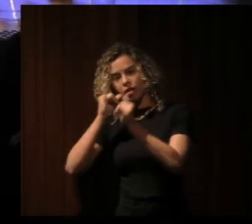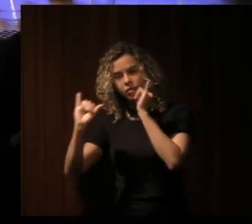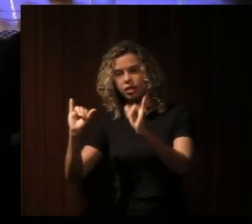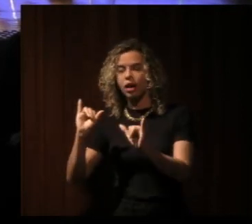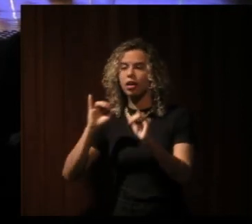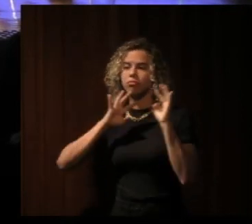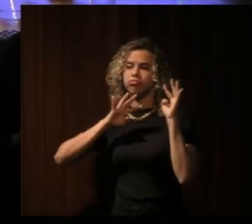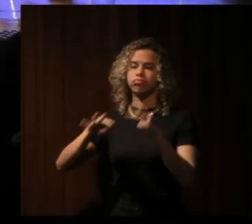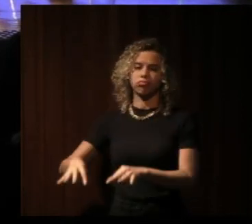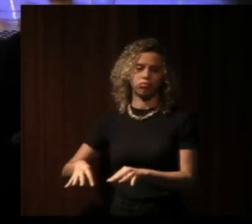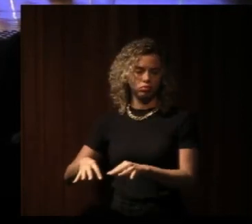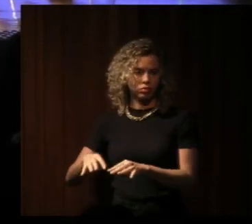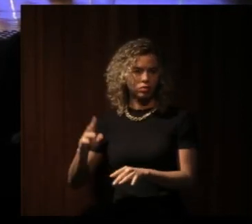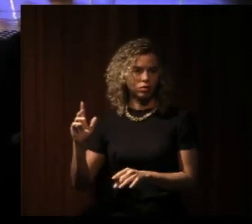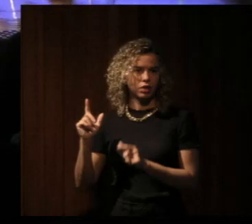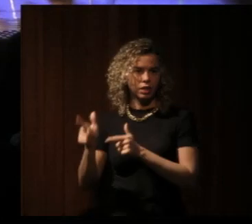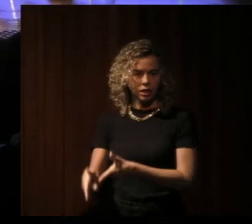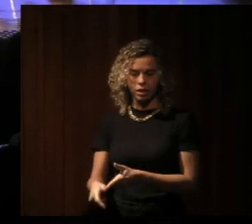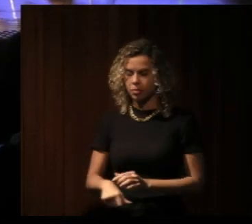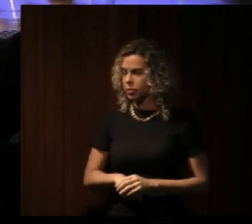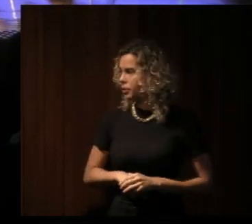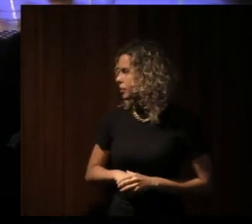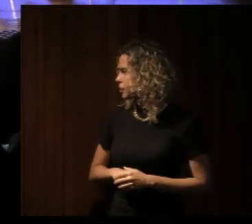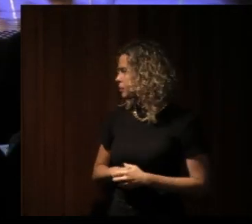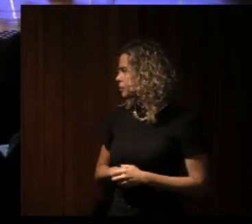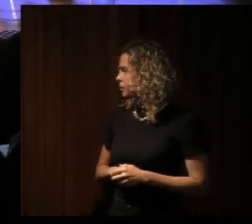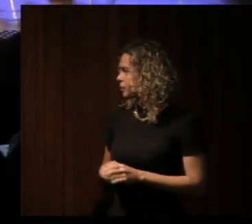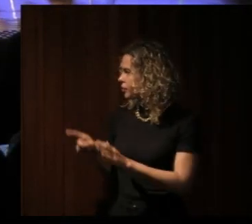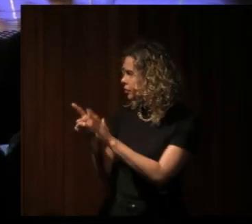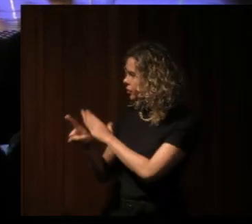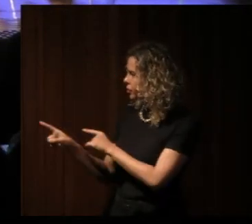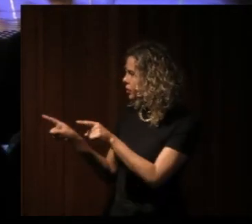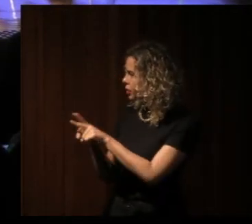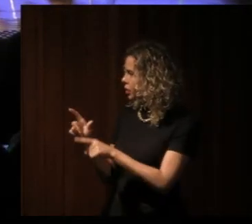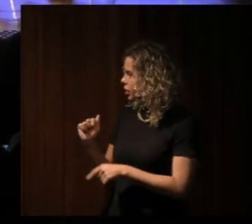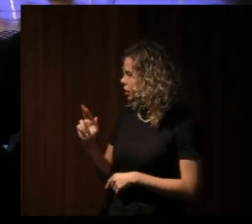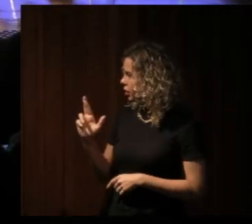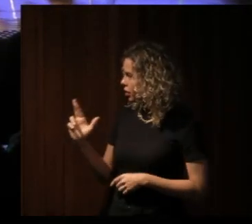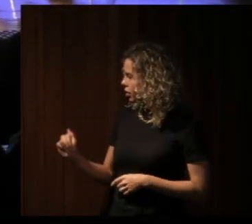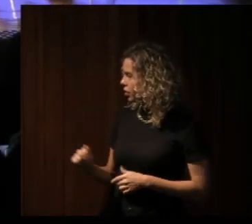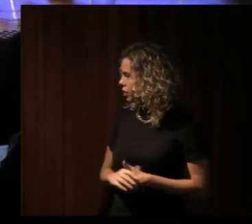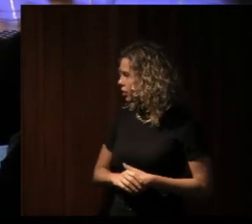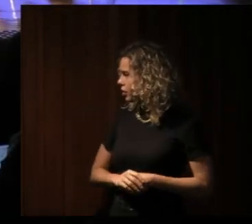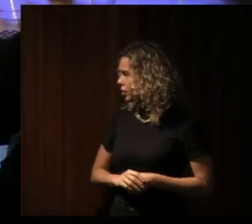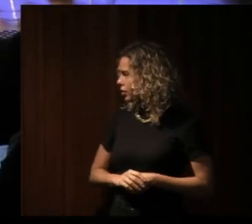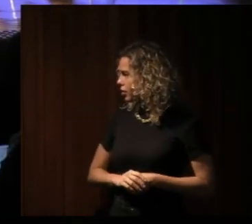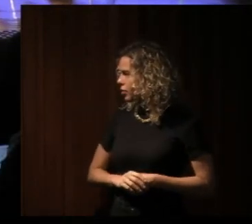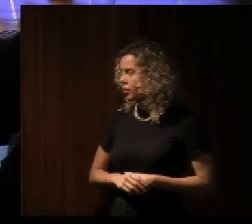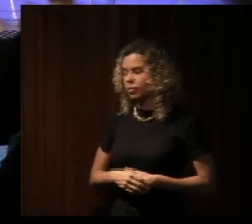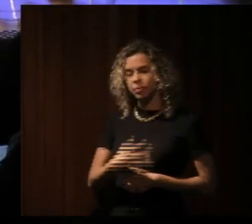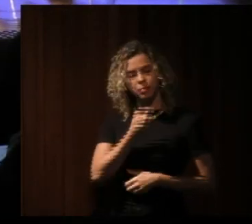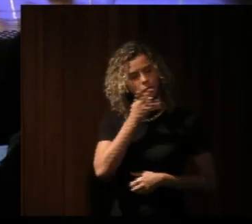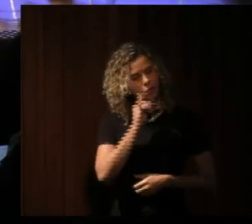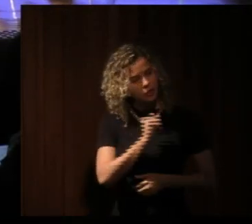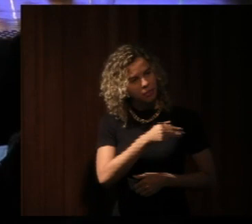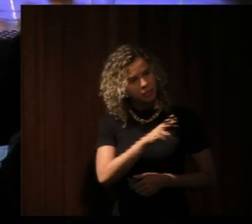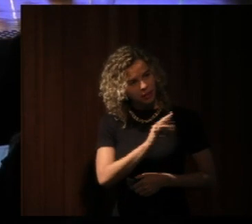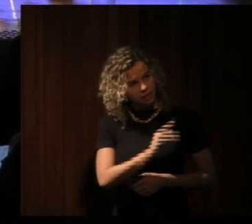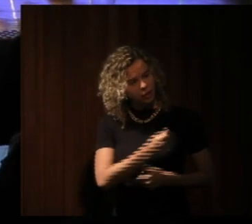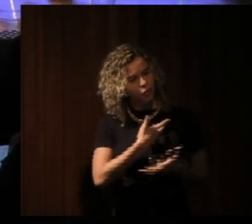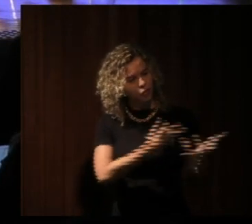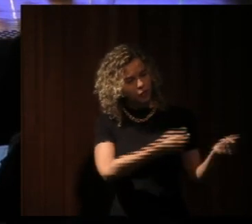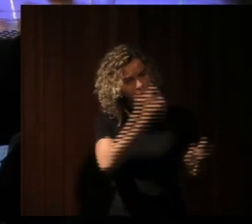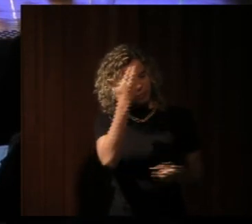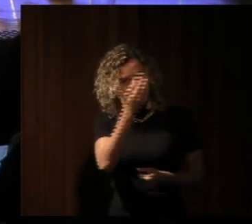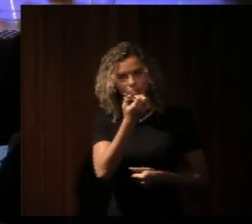esp espetacularização exatamente com vocês foi assim também Laura Bom dia Marta obrigada pelo convite Bom